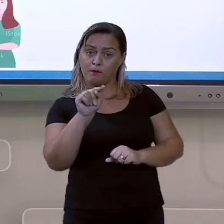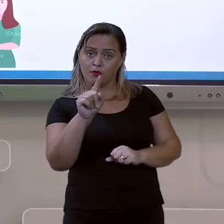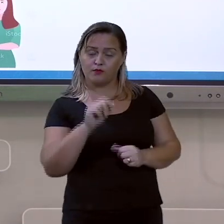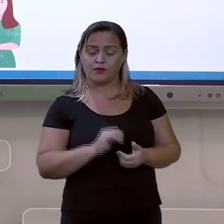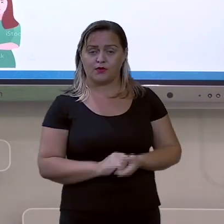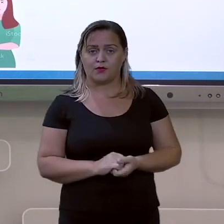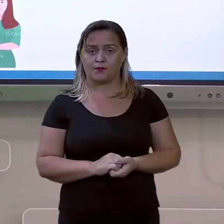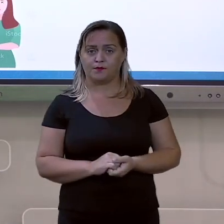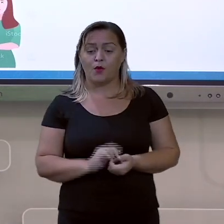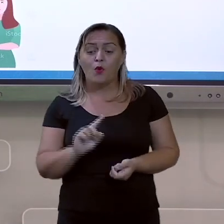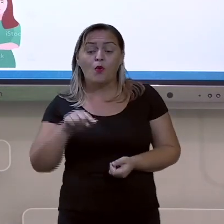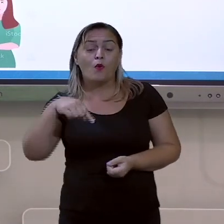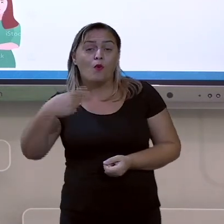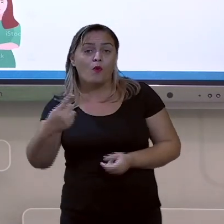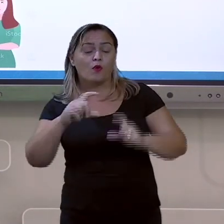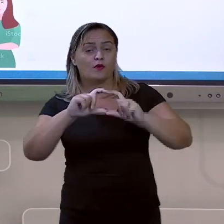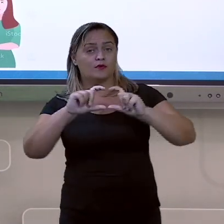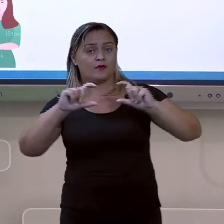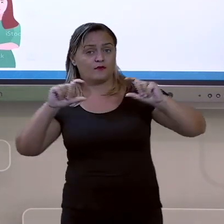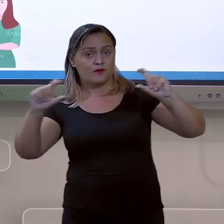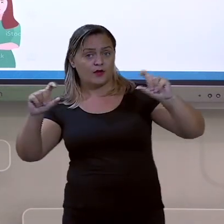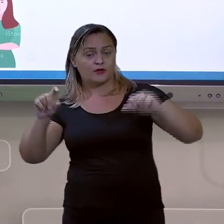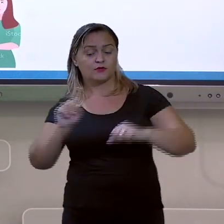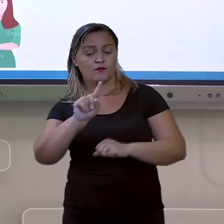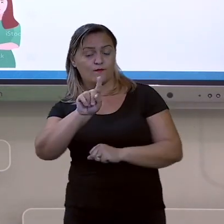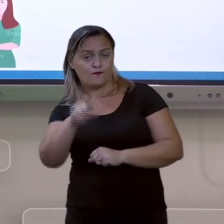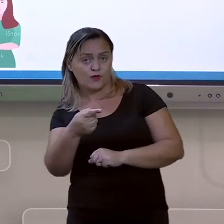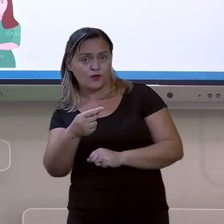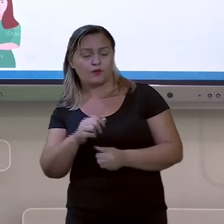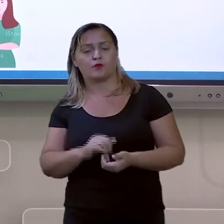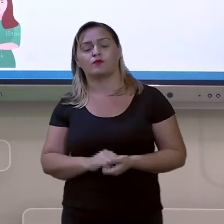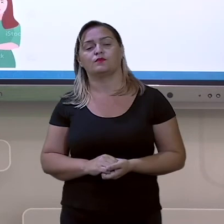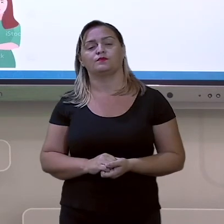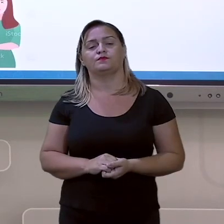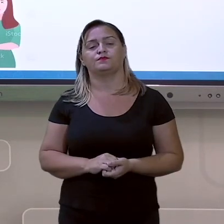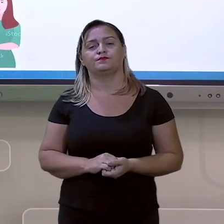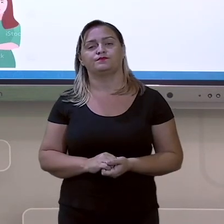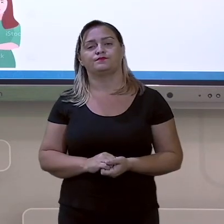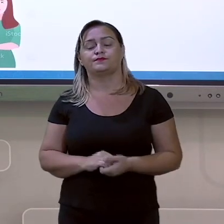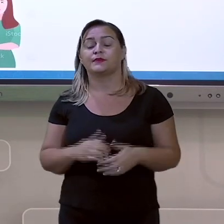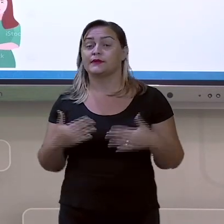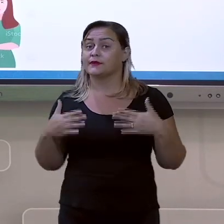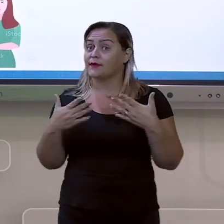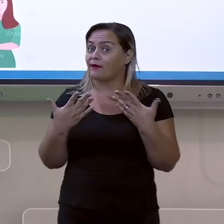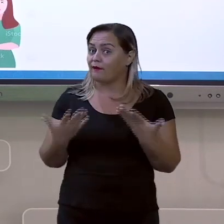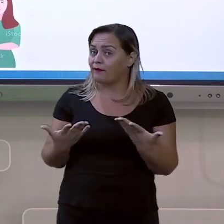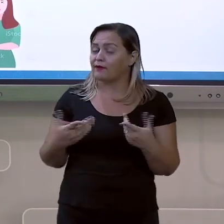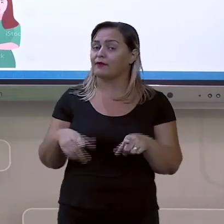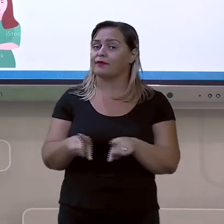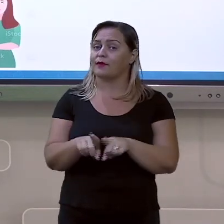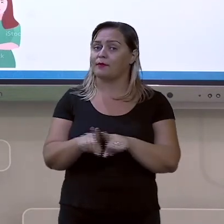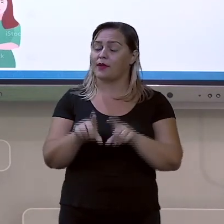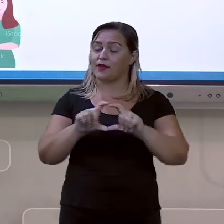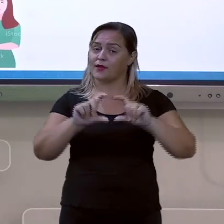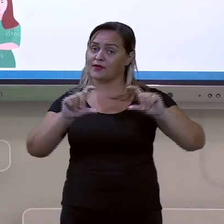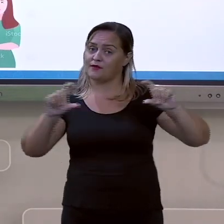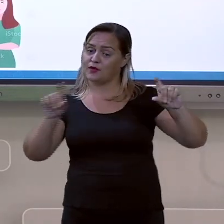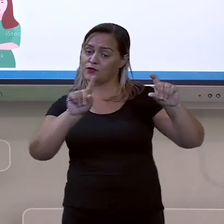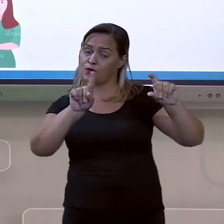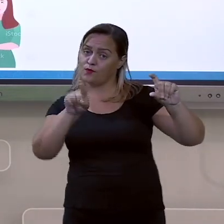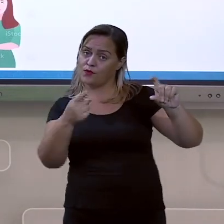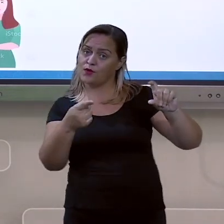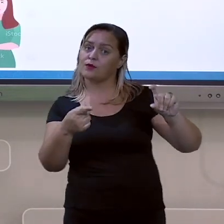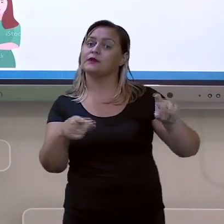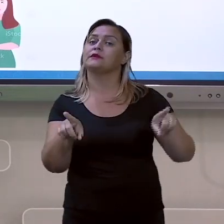que vocês escrevam uma frase com vírgula e é claro que essa frase com vírgula, no final, ela vai